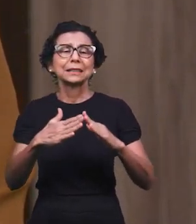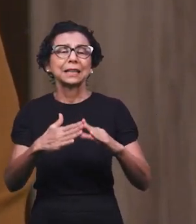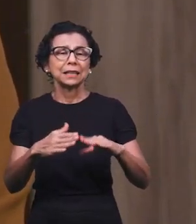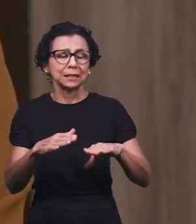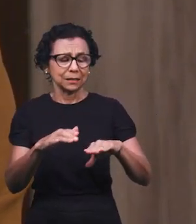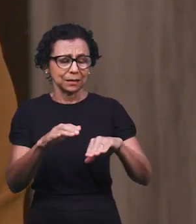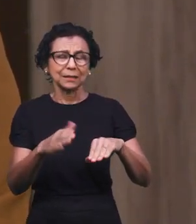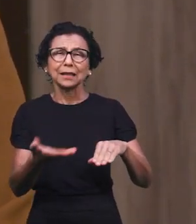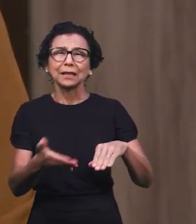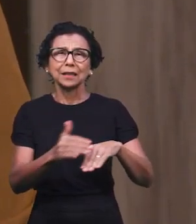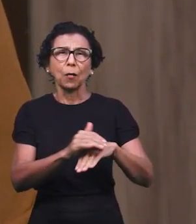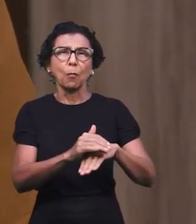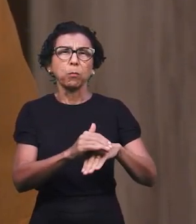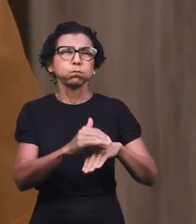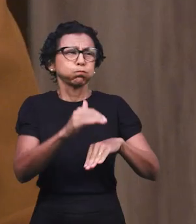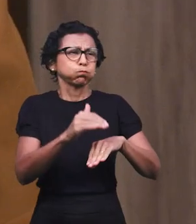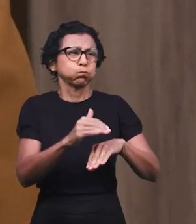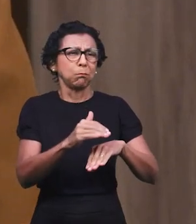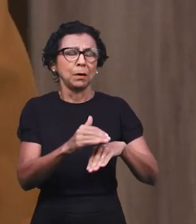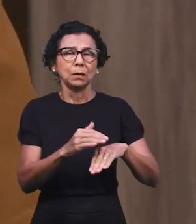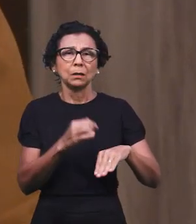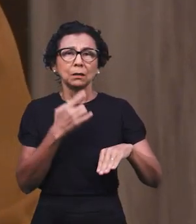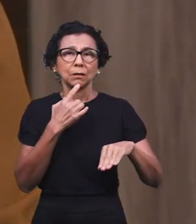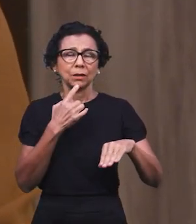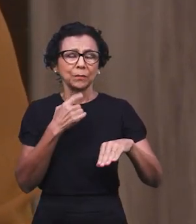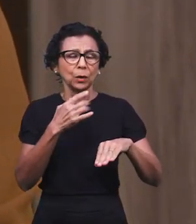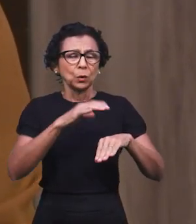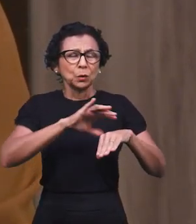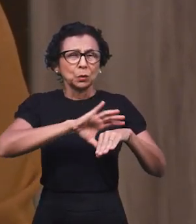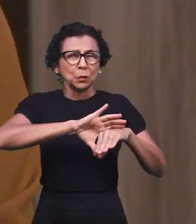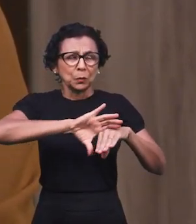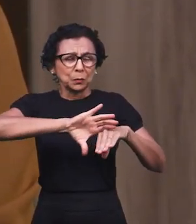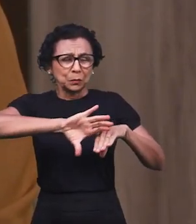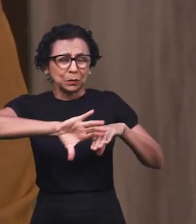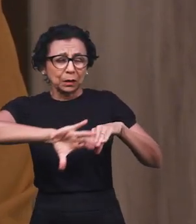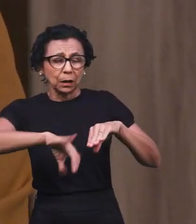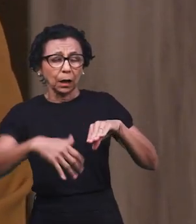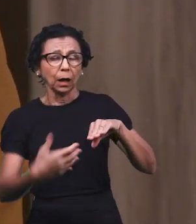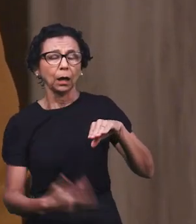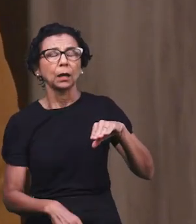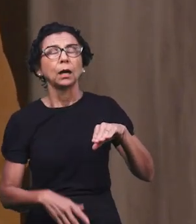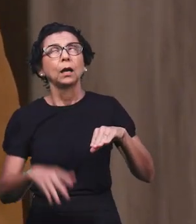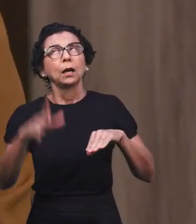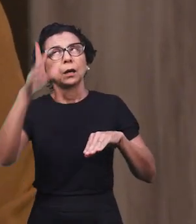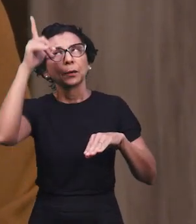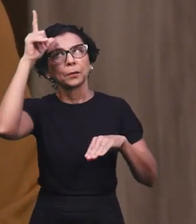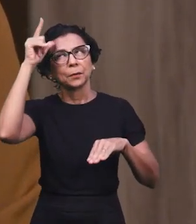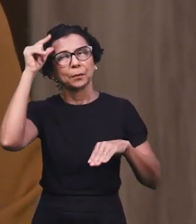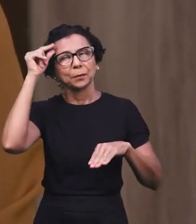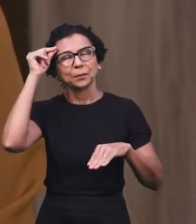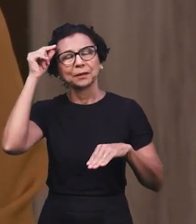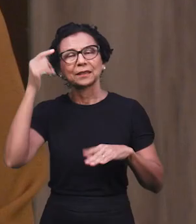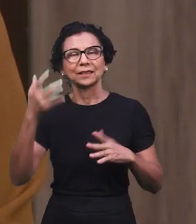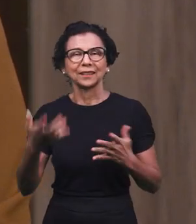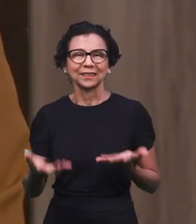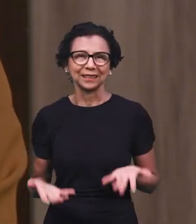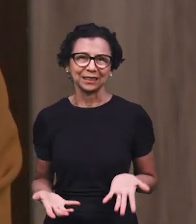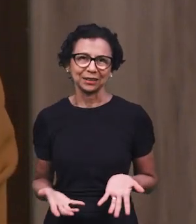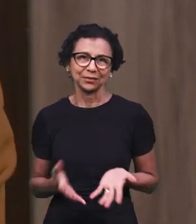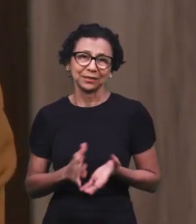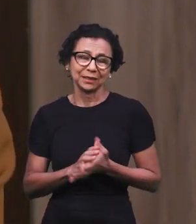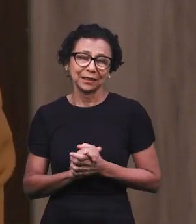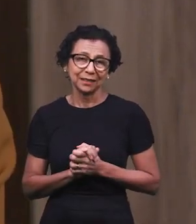está cansado, precisa tirar aquele sapato para respirar. Então, a prótese, principalmente a prótese total, ela